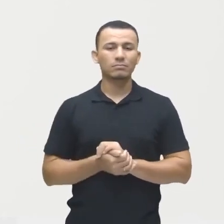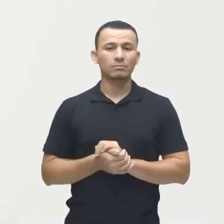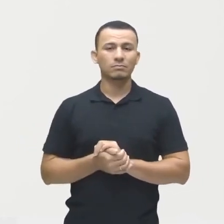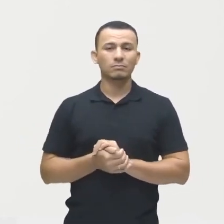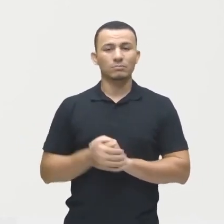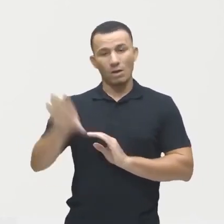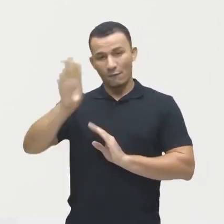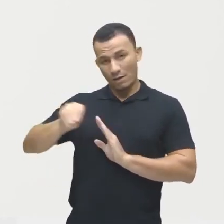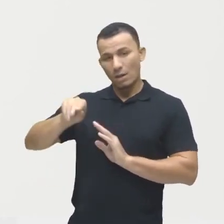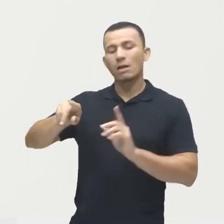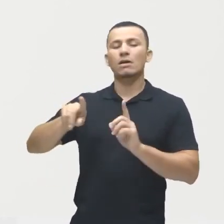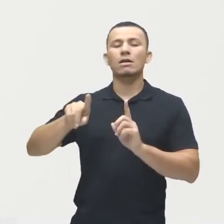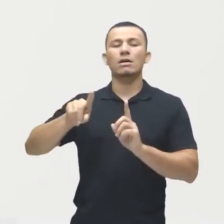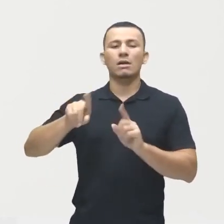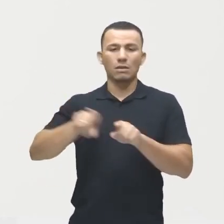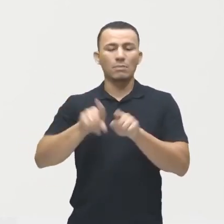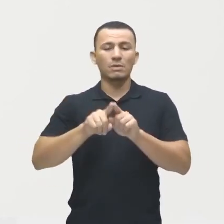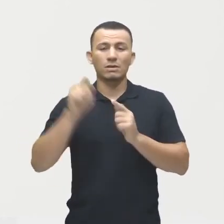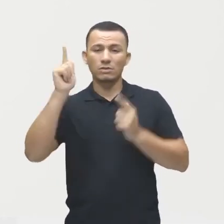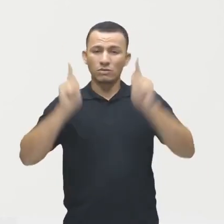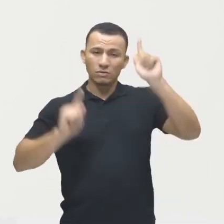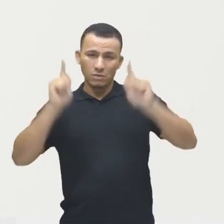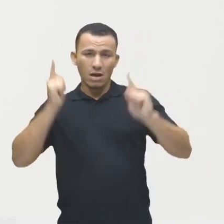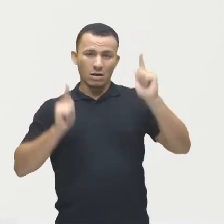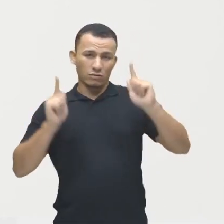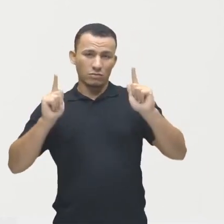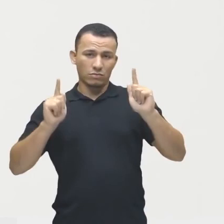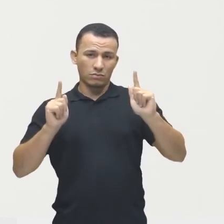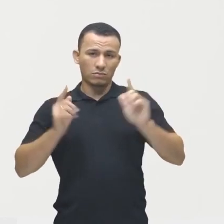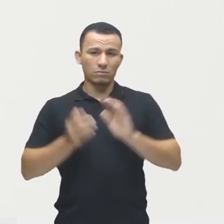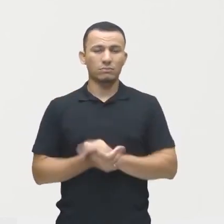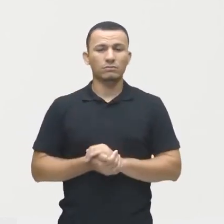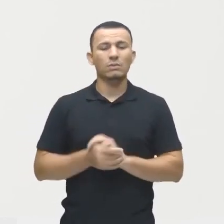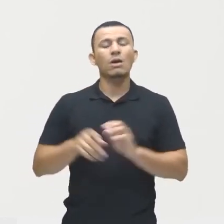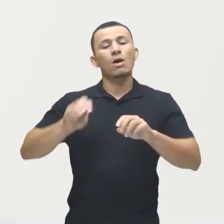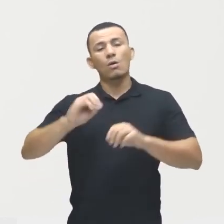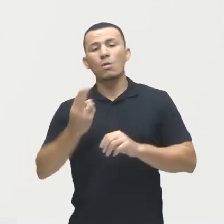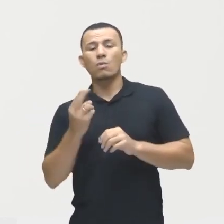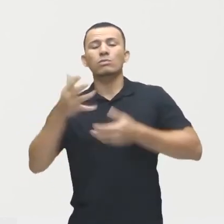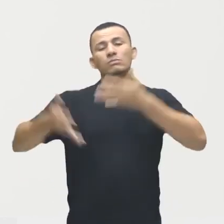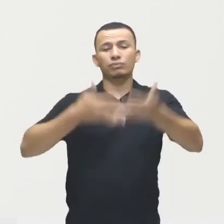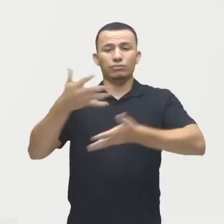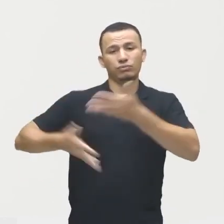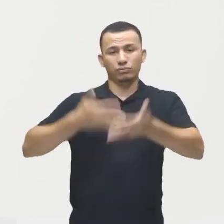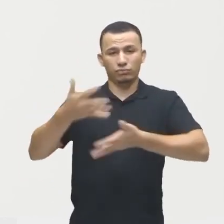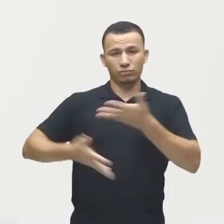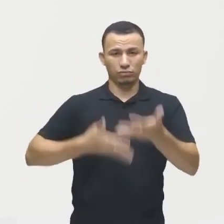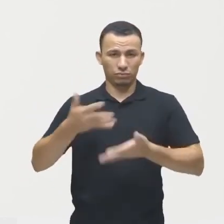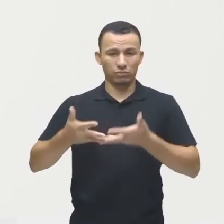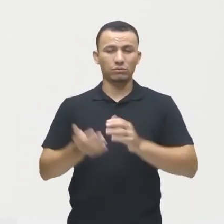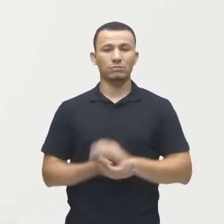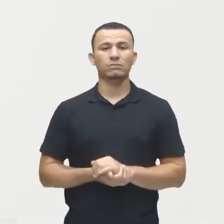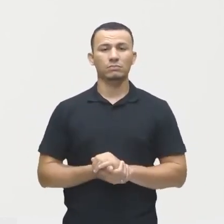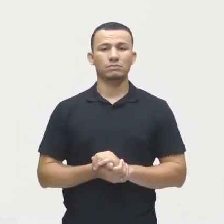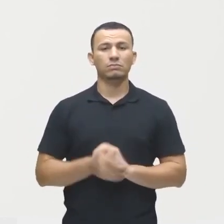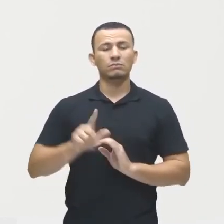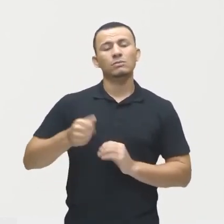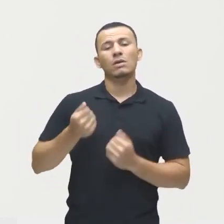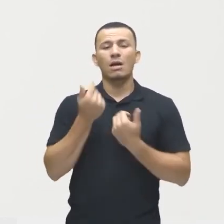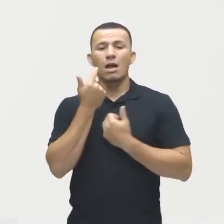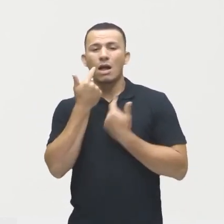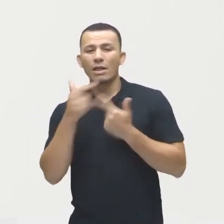e o gesto. Eles não, eles estão usando gestos feitos por meio de sinais. Quais são esses sinais? Esta linguagem